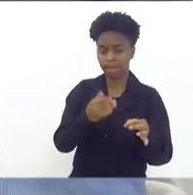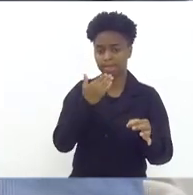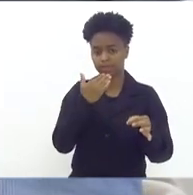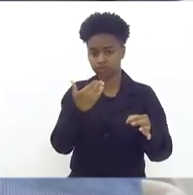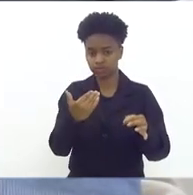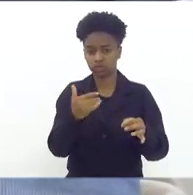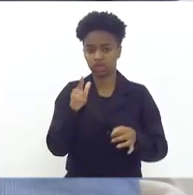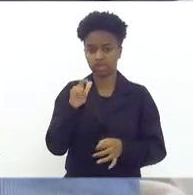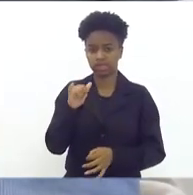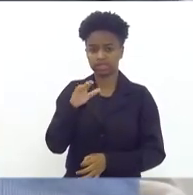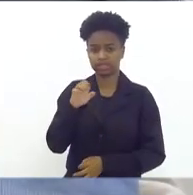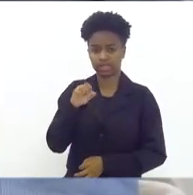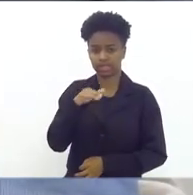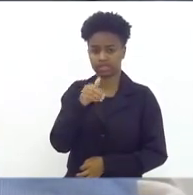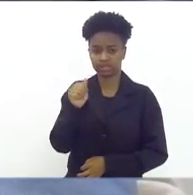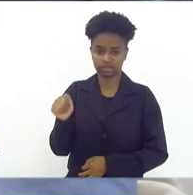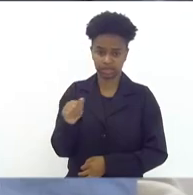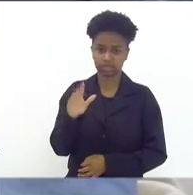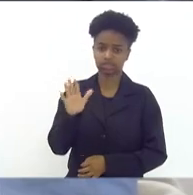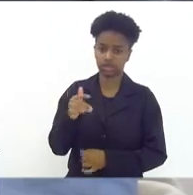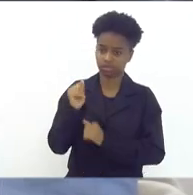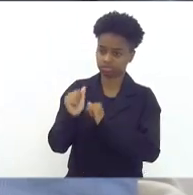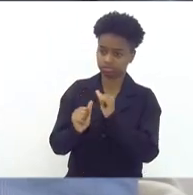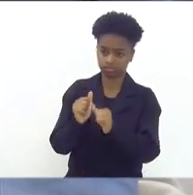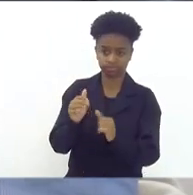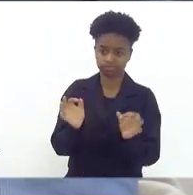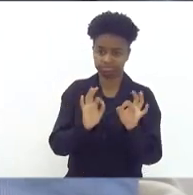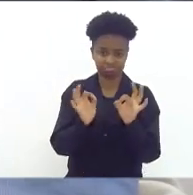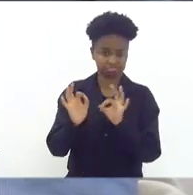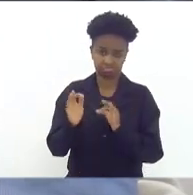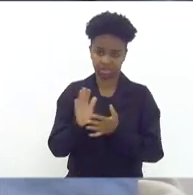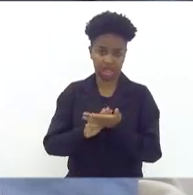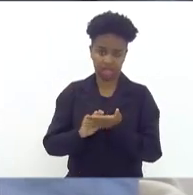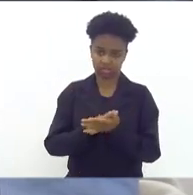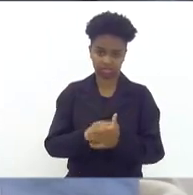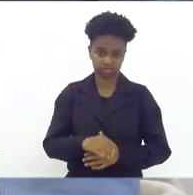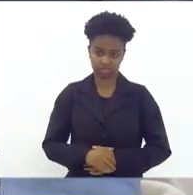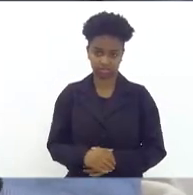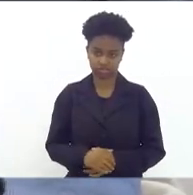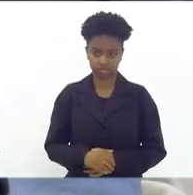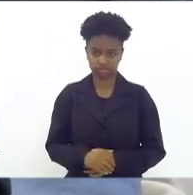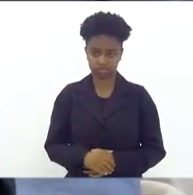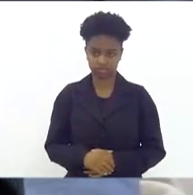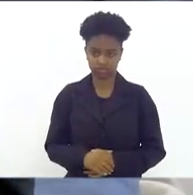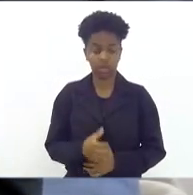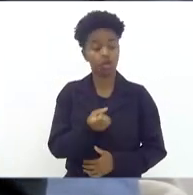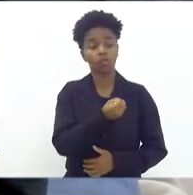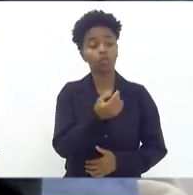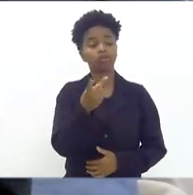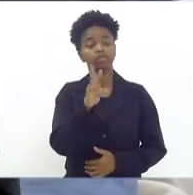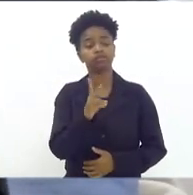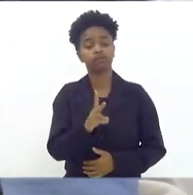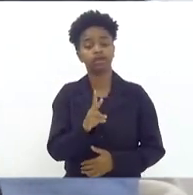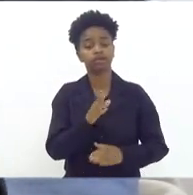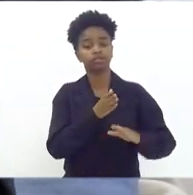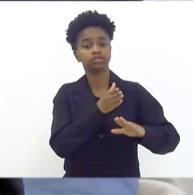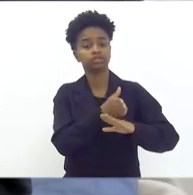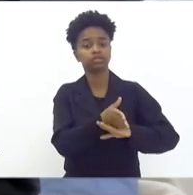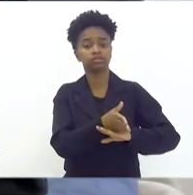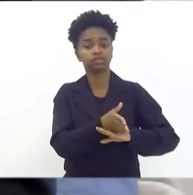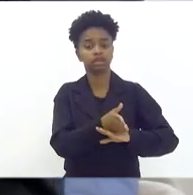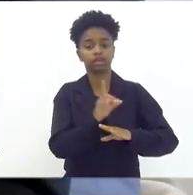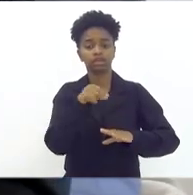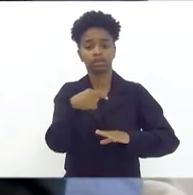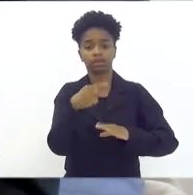várias vezes atualizado nada e nada entendeu quantas vezes eles foram lá depois